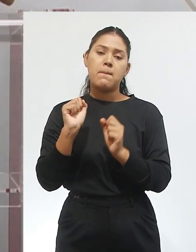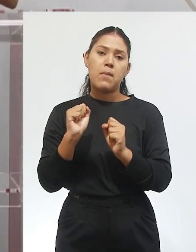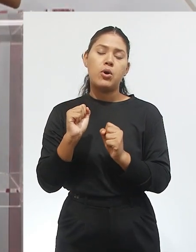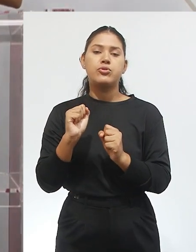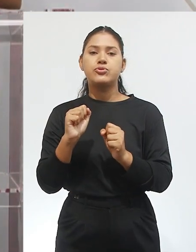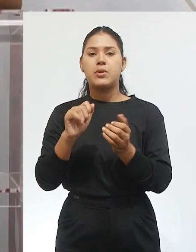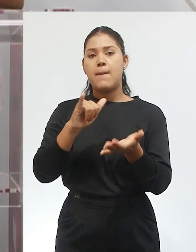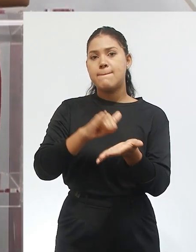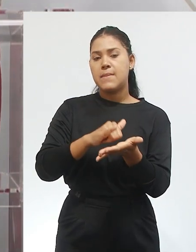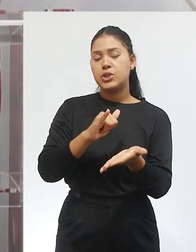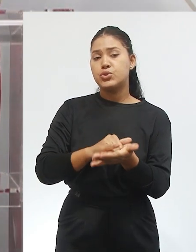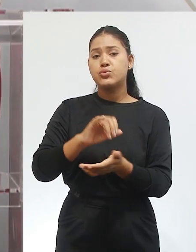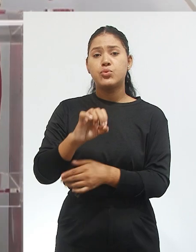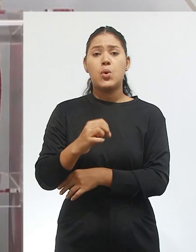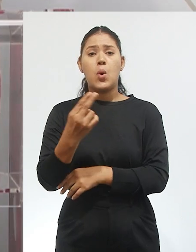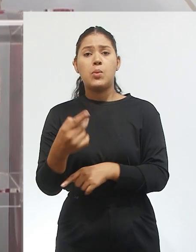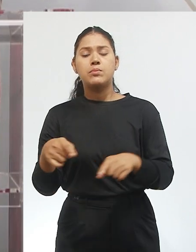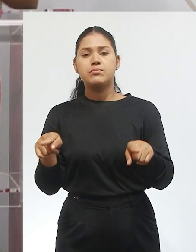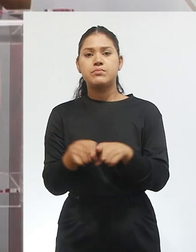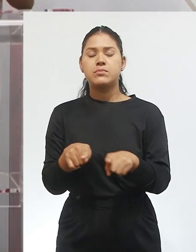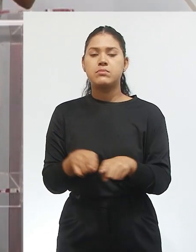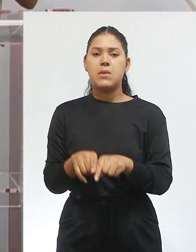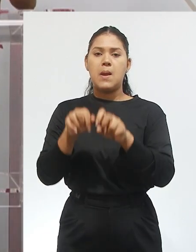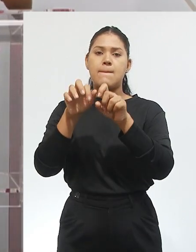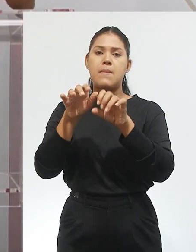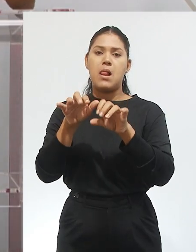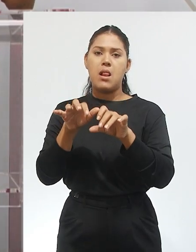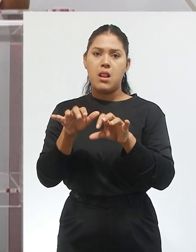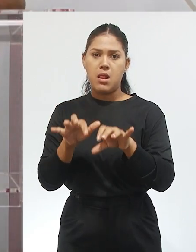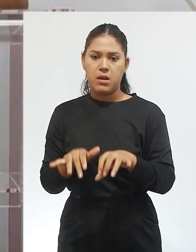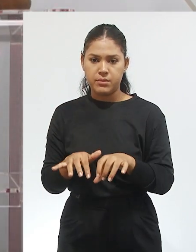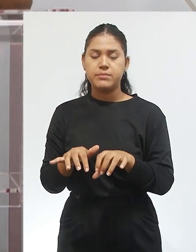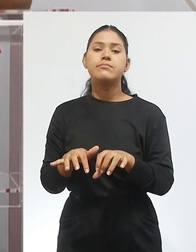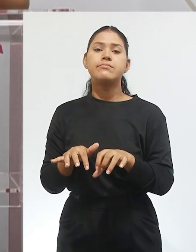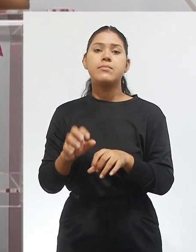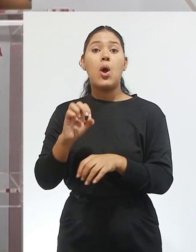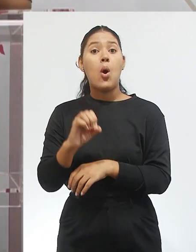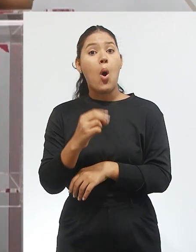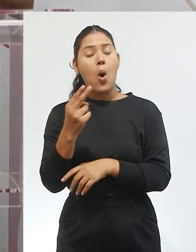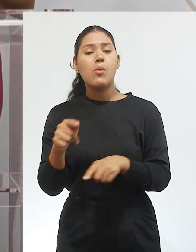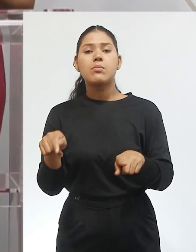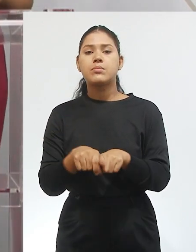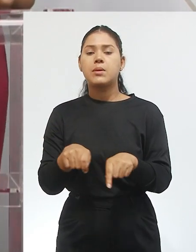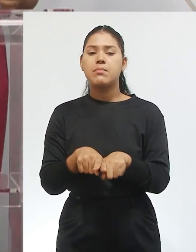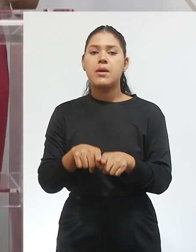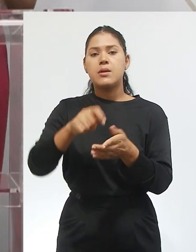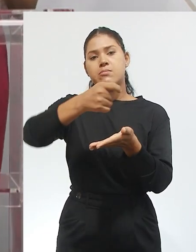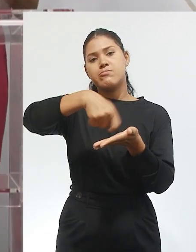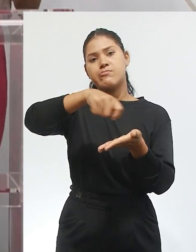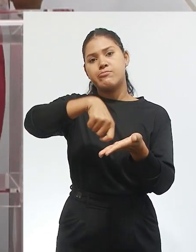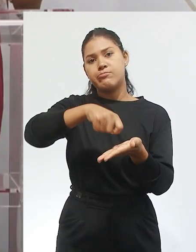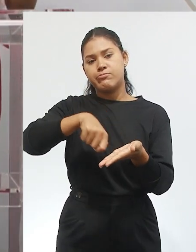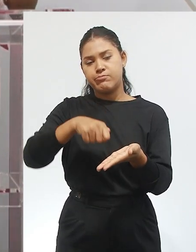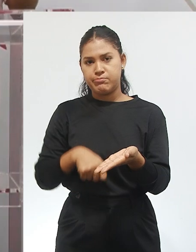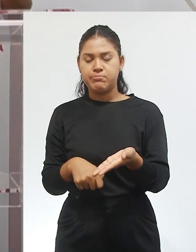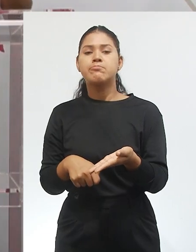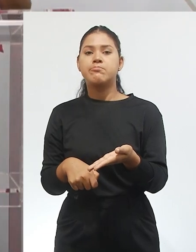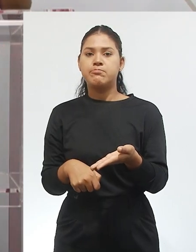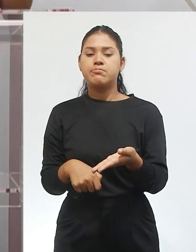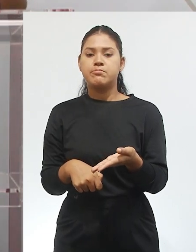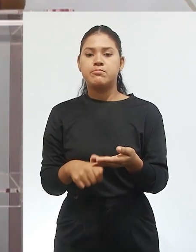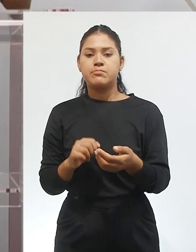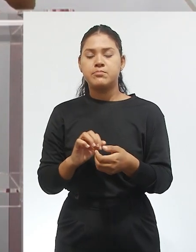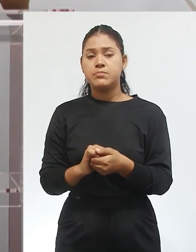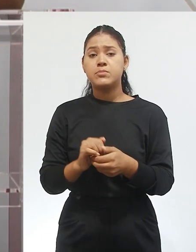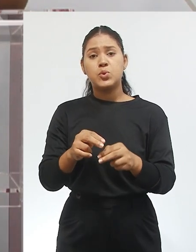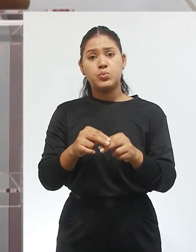tanto automatizada quanto manualmente, ou seja, quanto no livro lá, no livro físico mesmo,